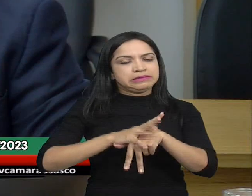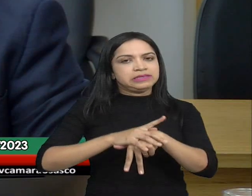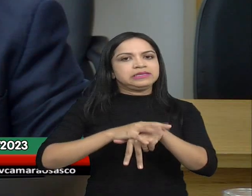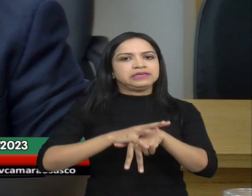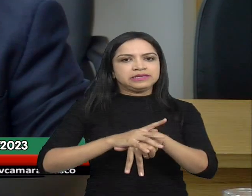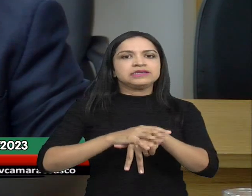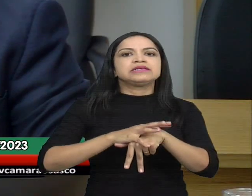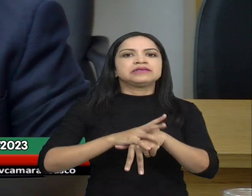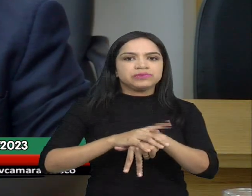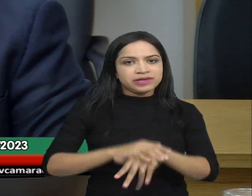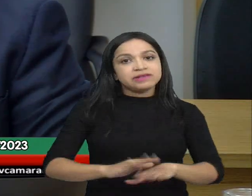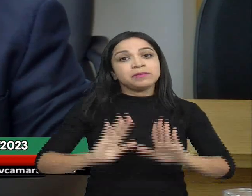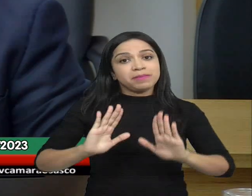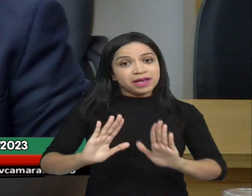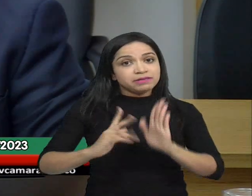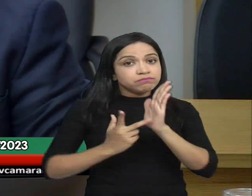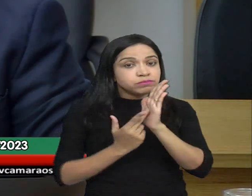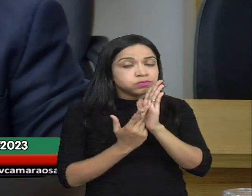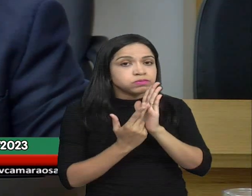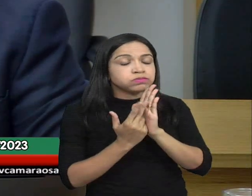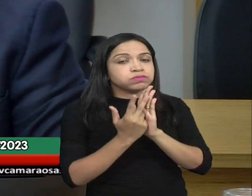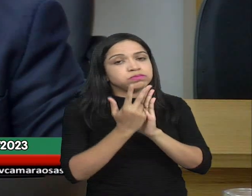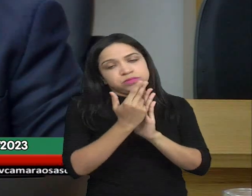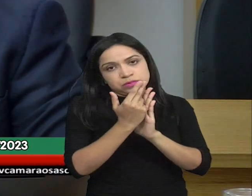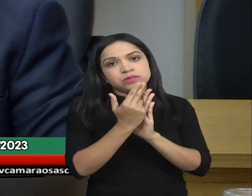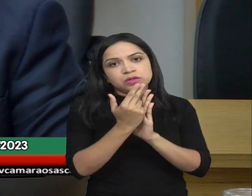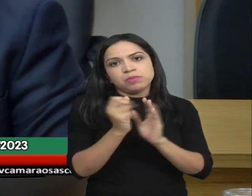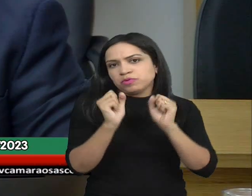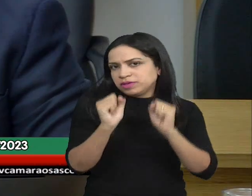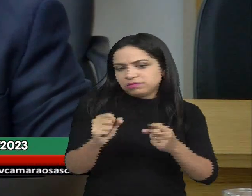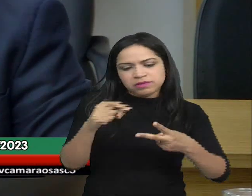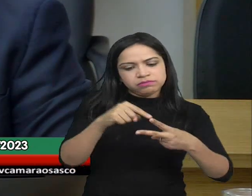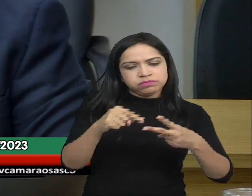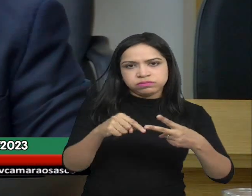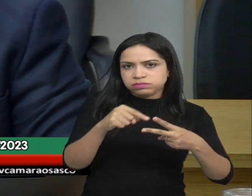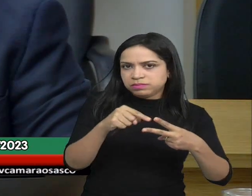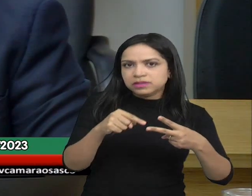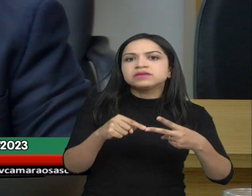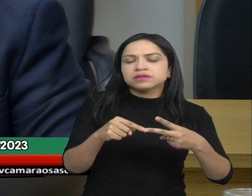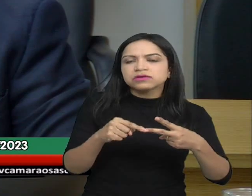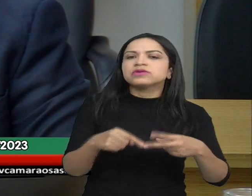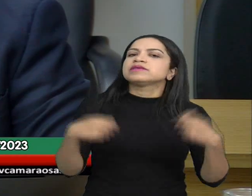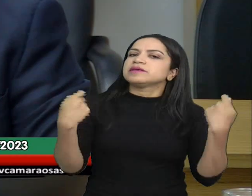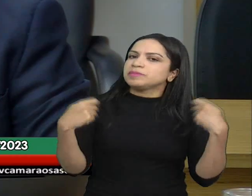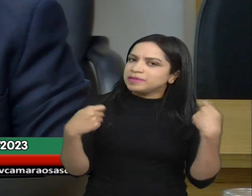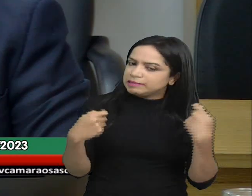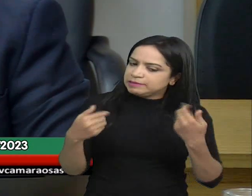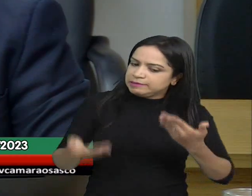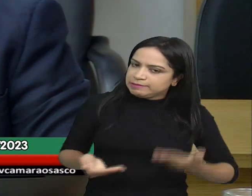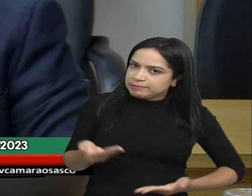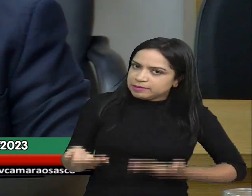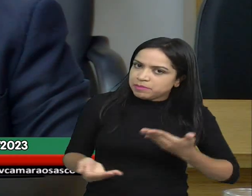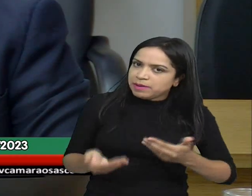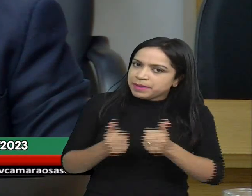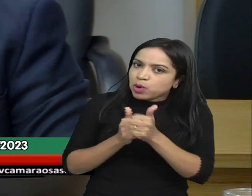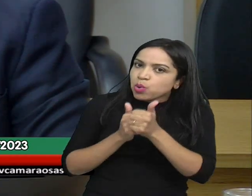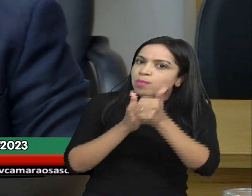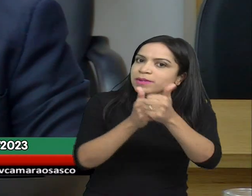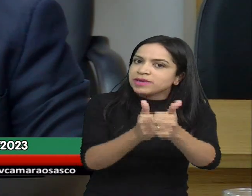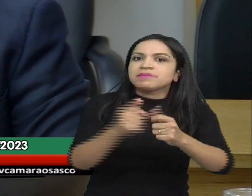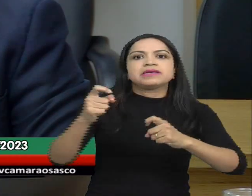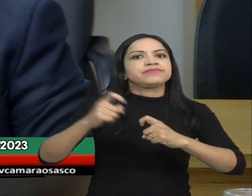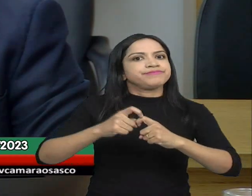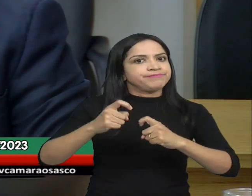uma intervenção, seja ela qualquer das duas, precisa de acompanhamento rigoroso, porque senão essa doença